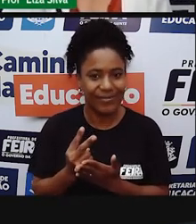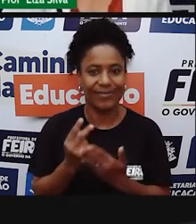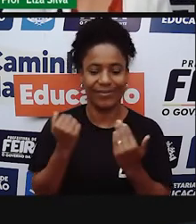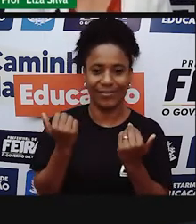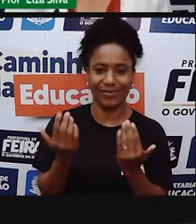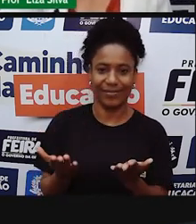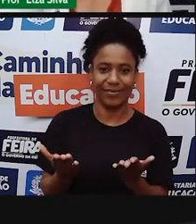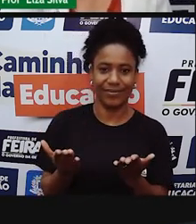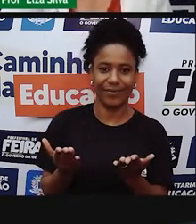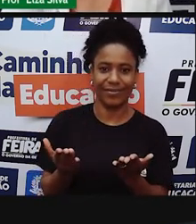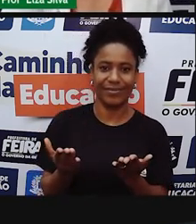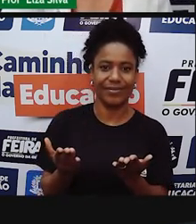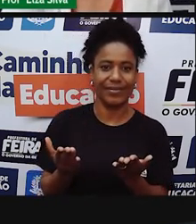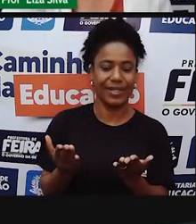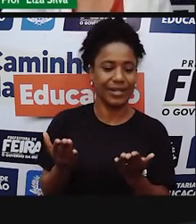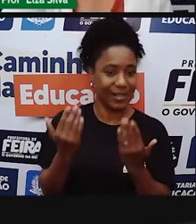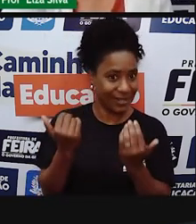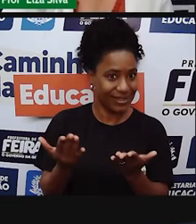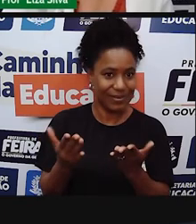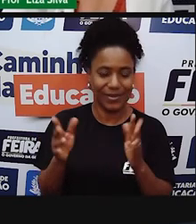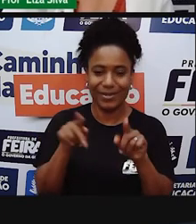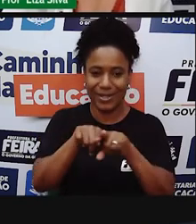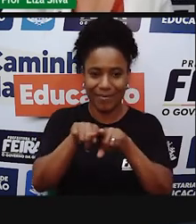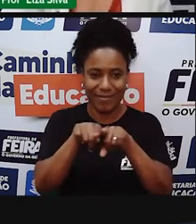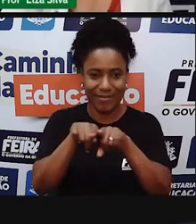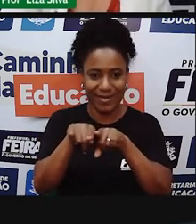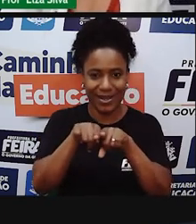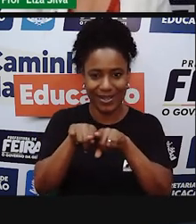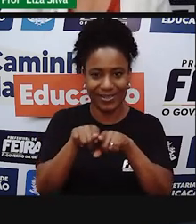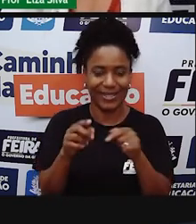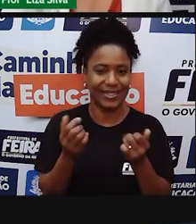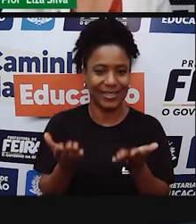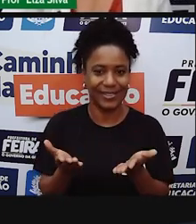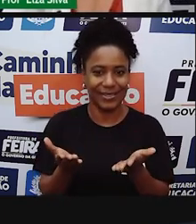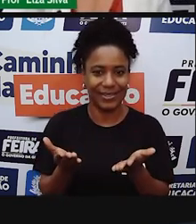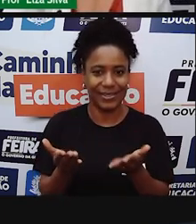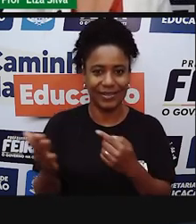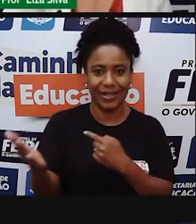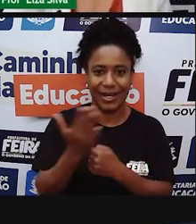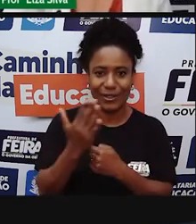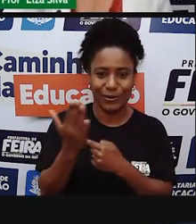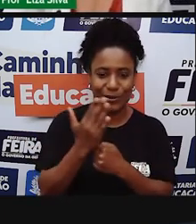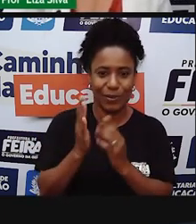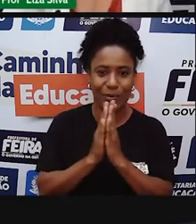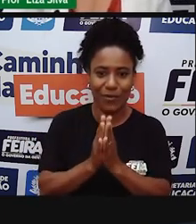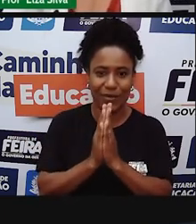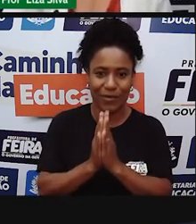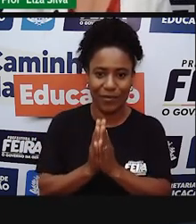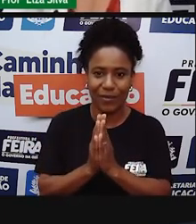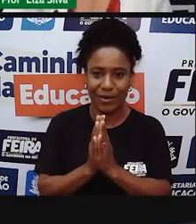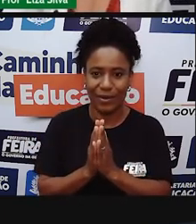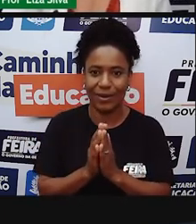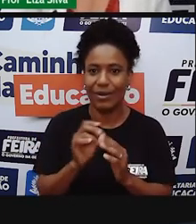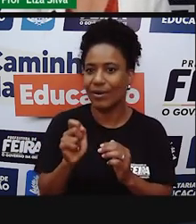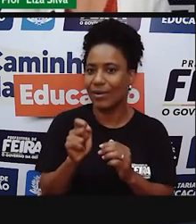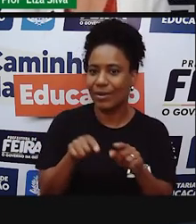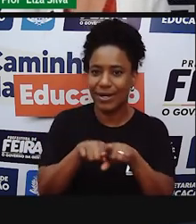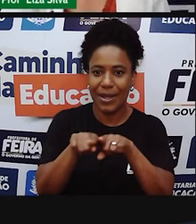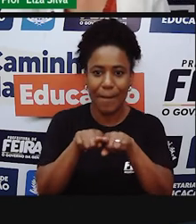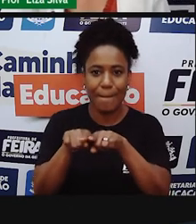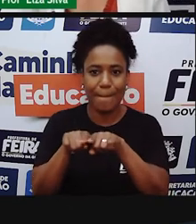são meus irmãos. Help me, please. Ajudem-me, por favor. Qual